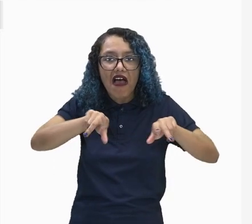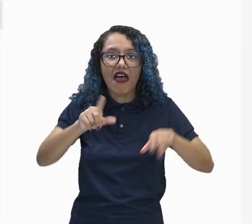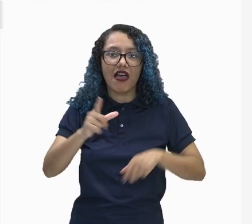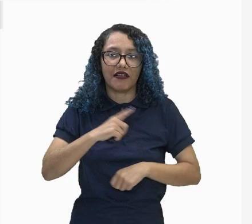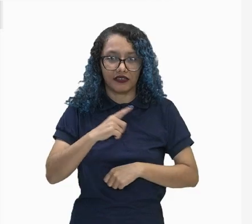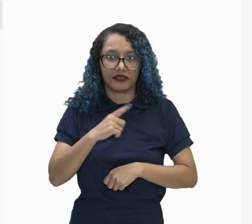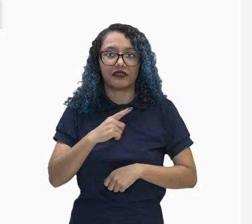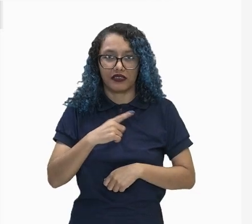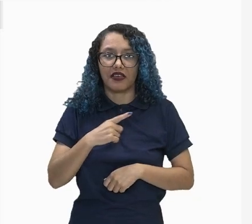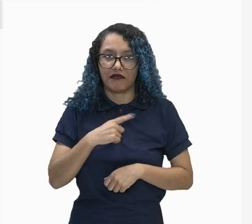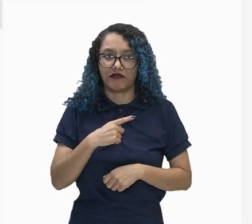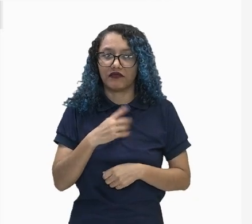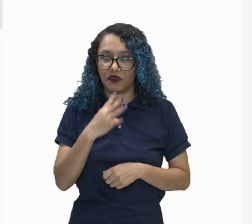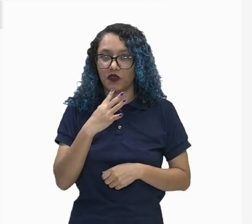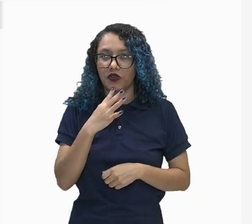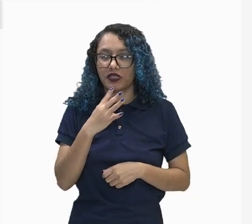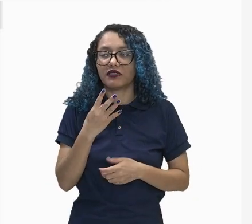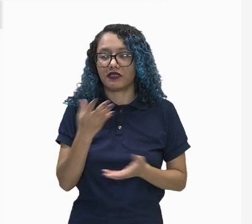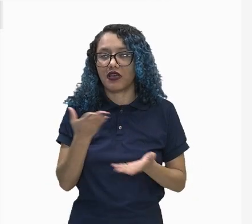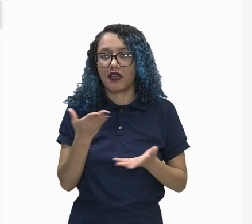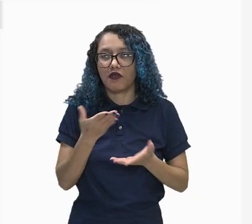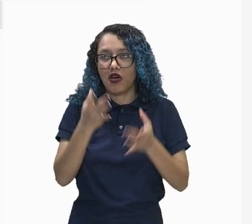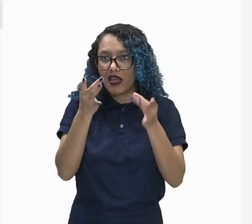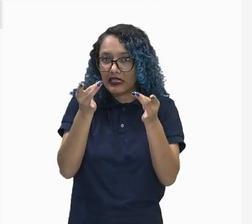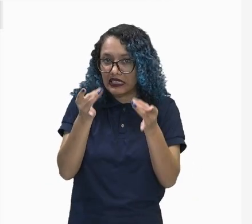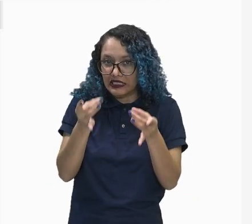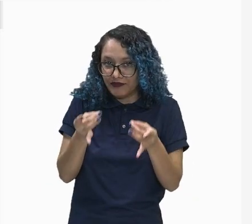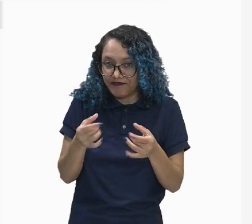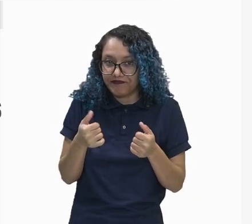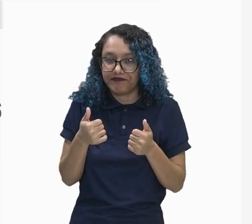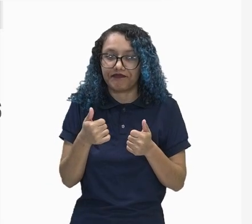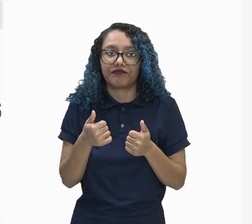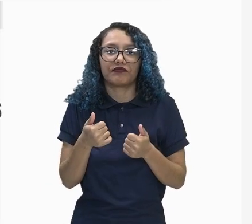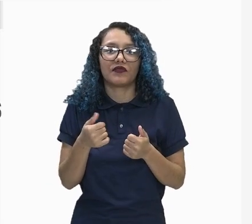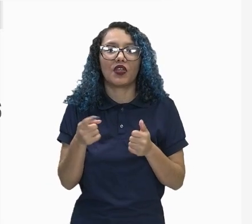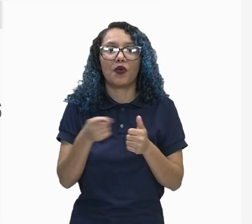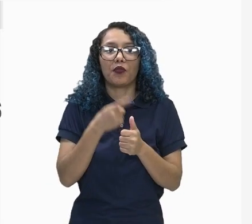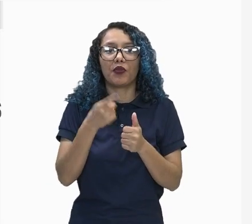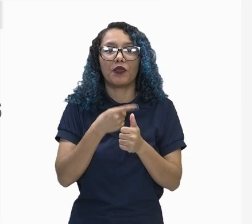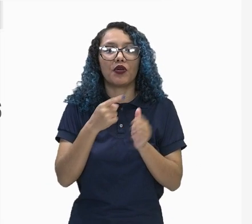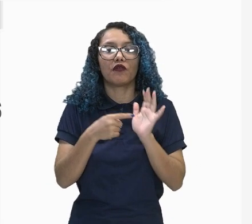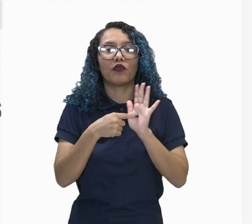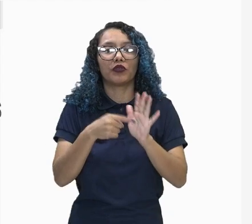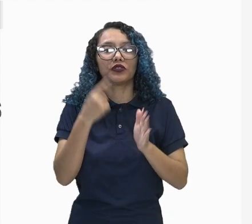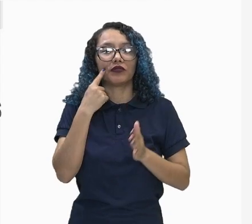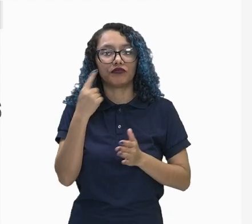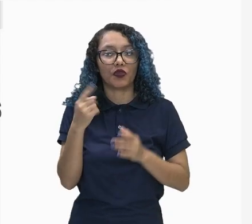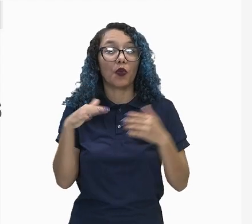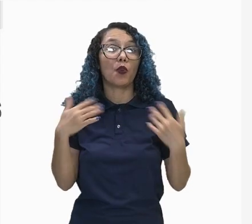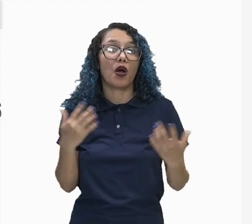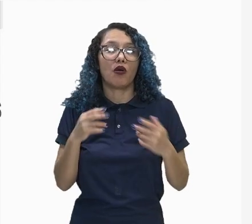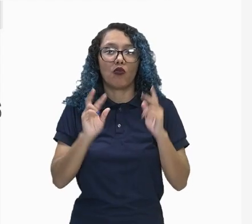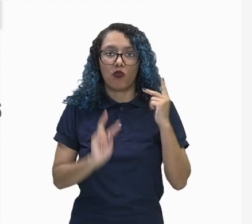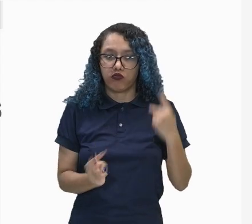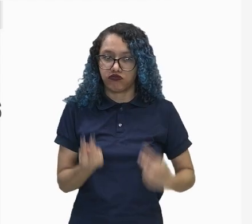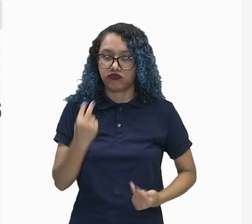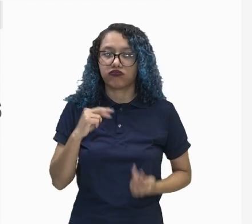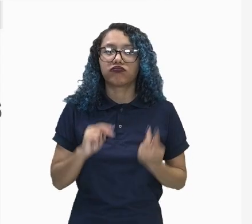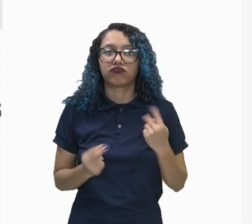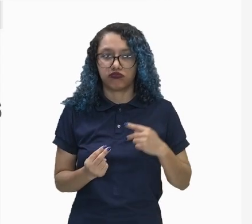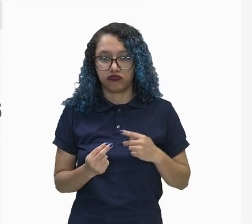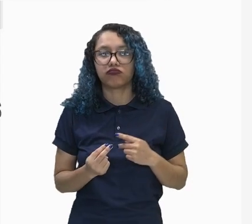gente vai conhecer, então, com mais detalhes, né? O primeiro que a gente vai conhecer é do tipo hormonal, ou seja,